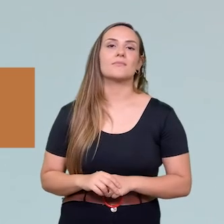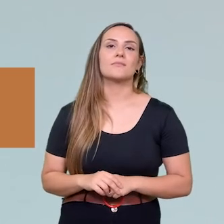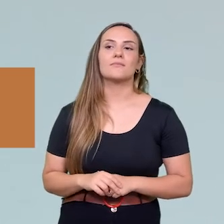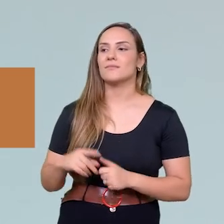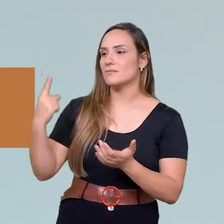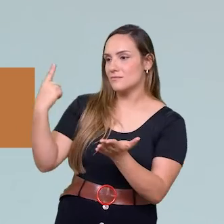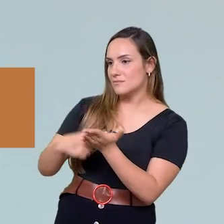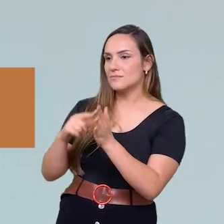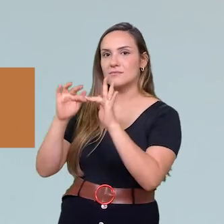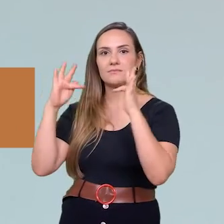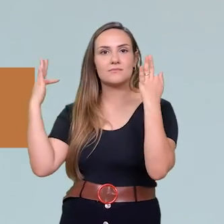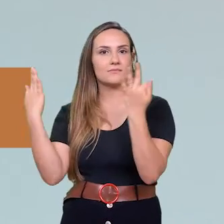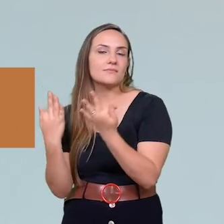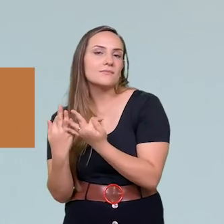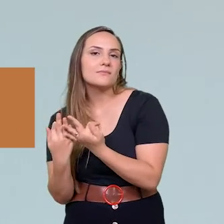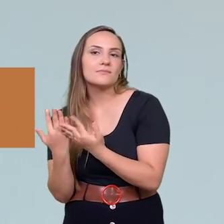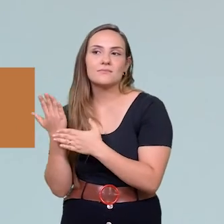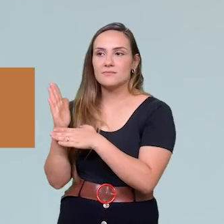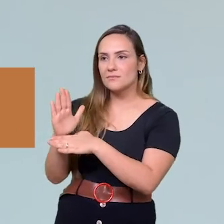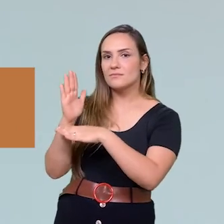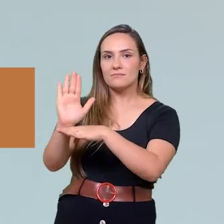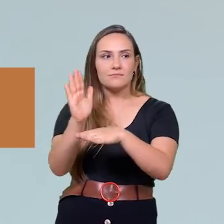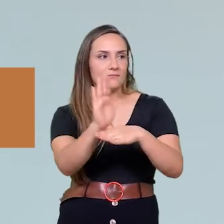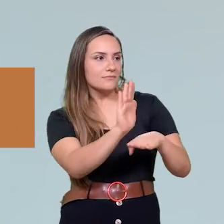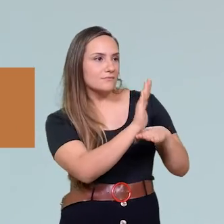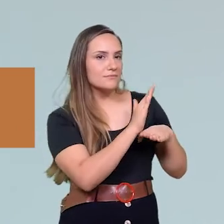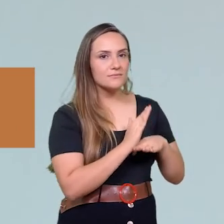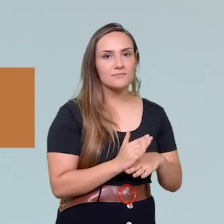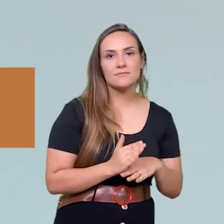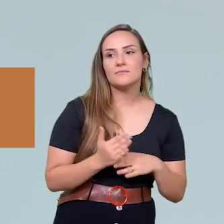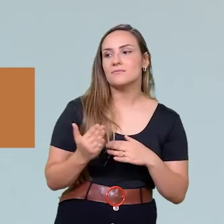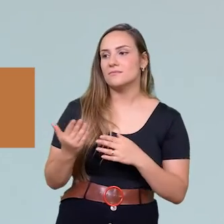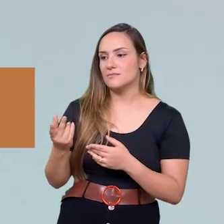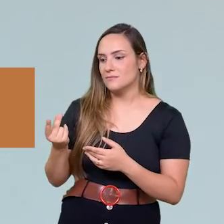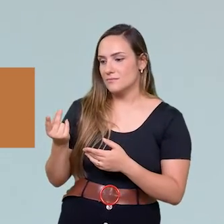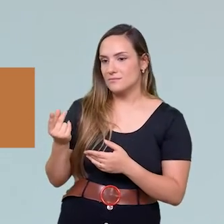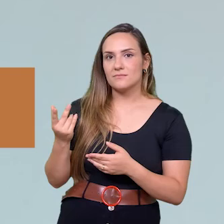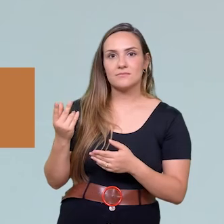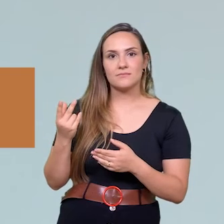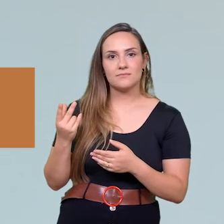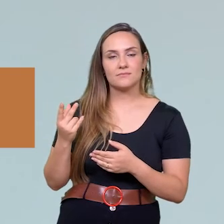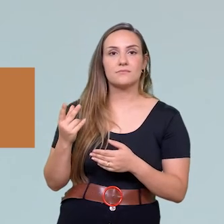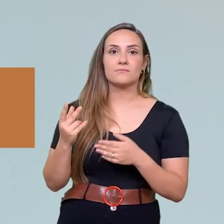planejamento deve haver para que haja um encontro familiar, para que todo mundo contribua.